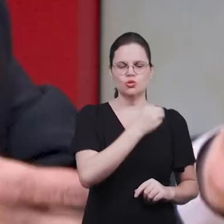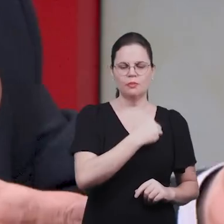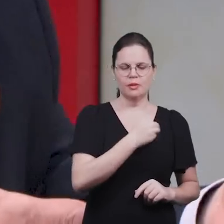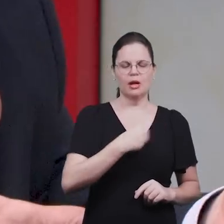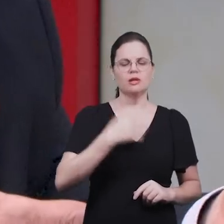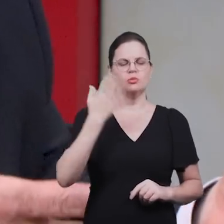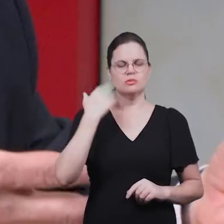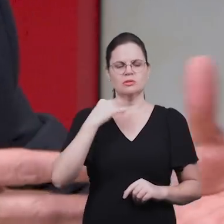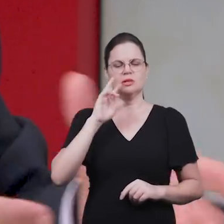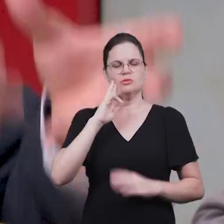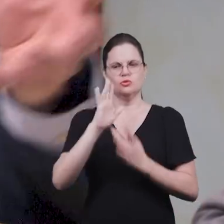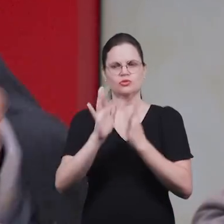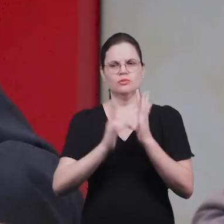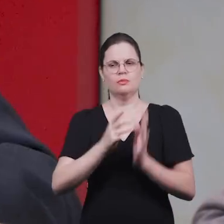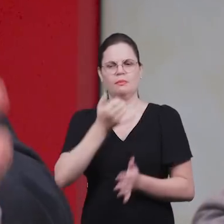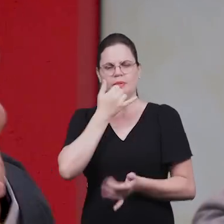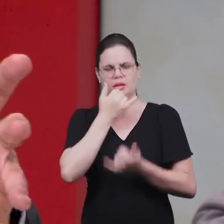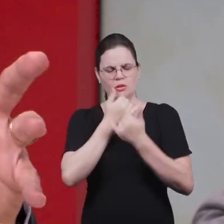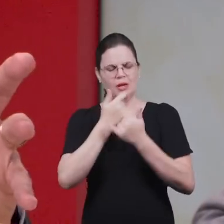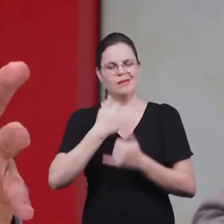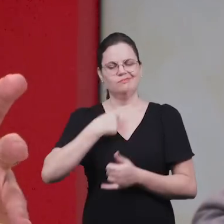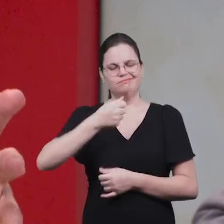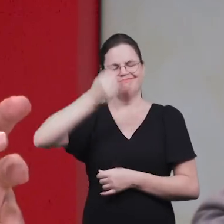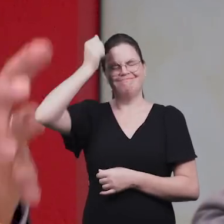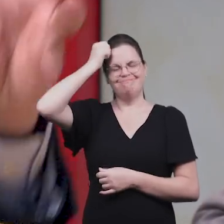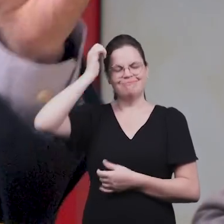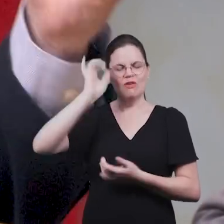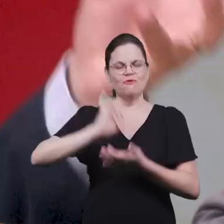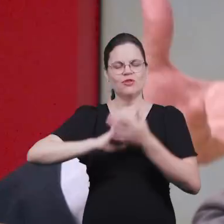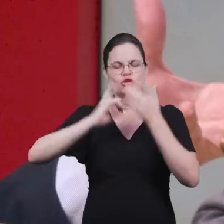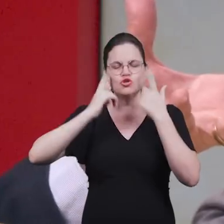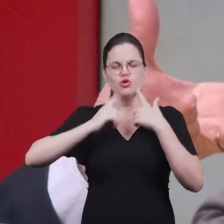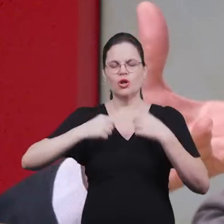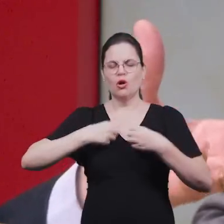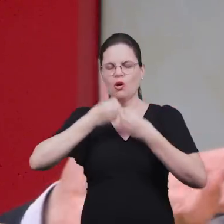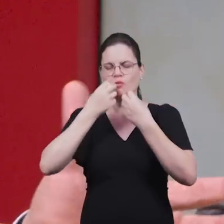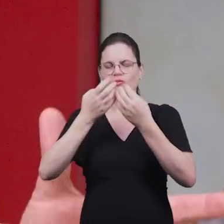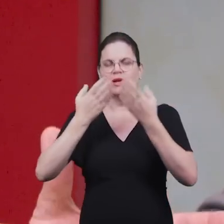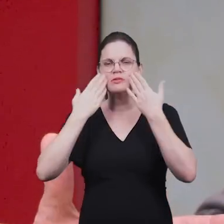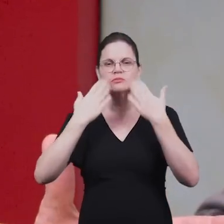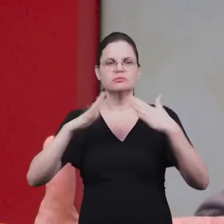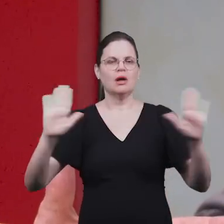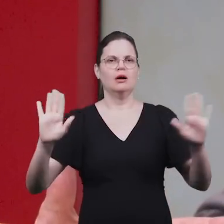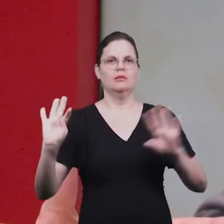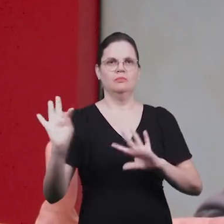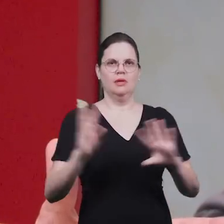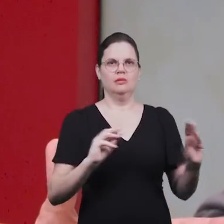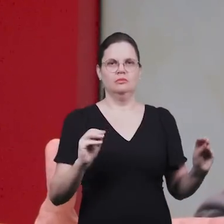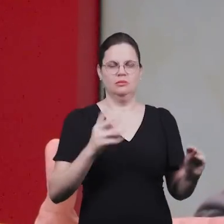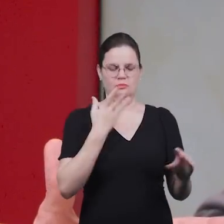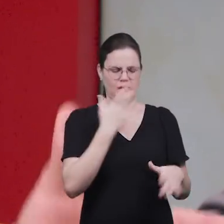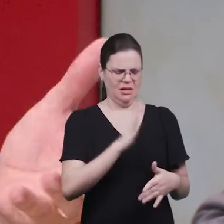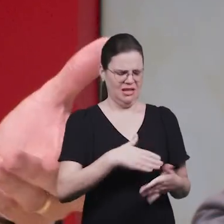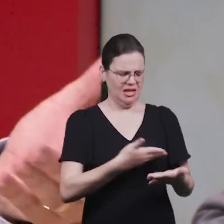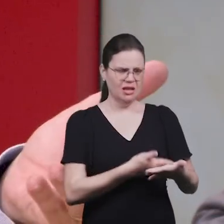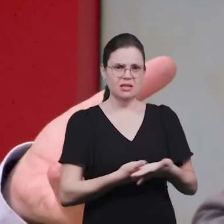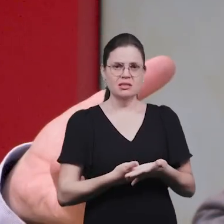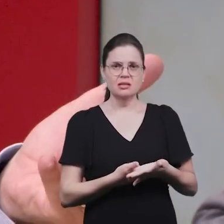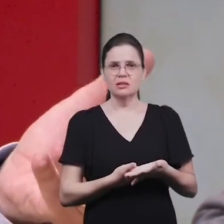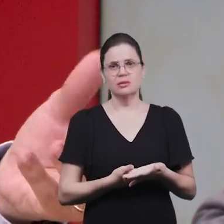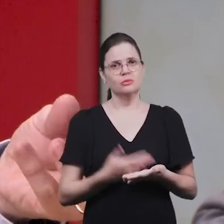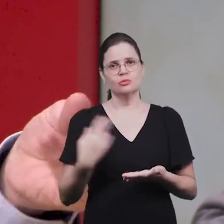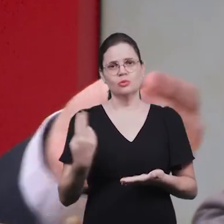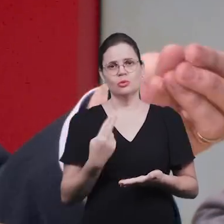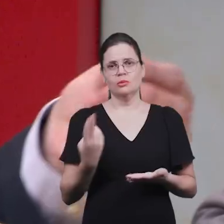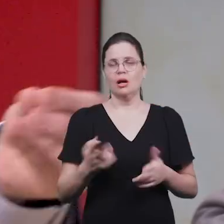me arrependo, eu confesso e quero declarar publicamente. Isso não é aplicável com uma criança. Por isso